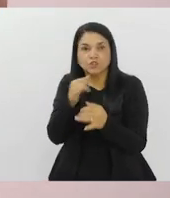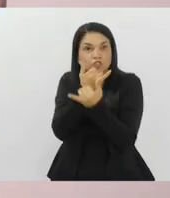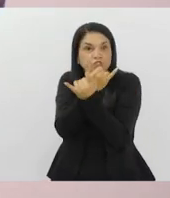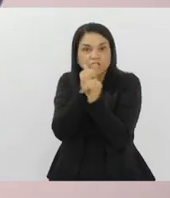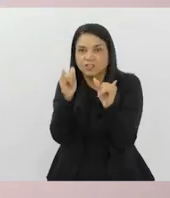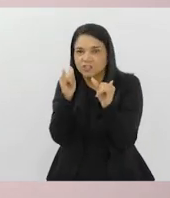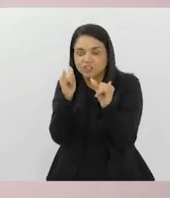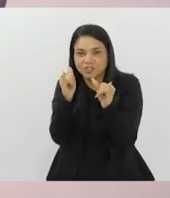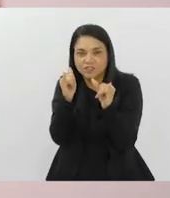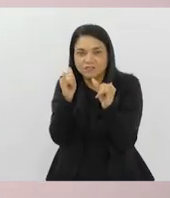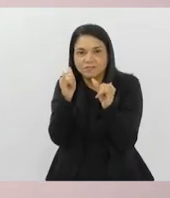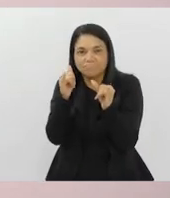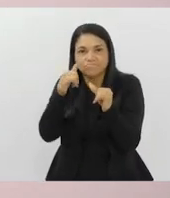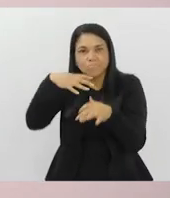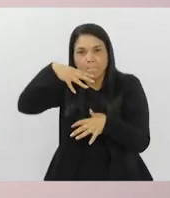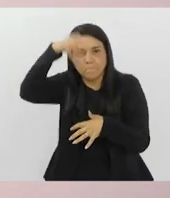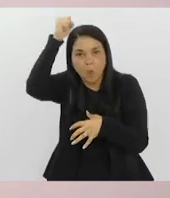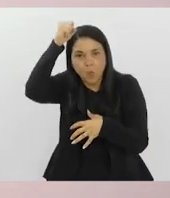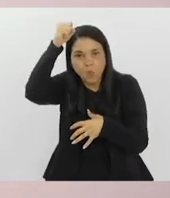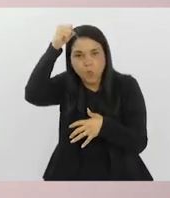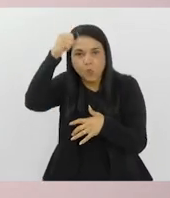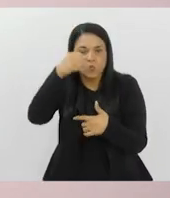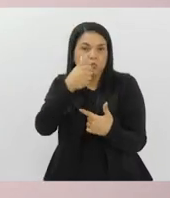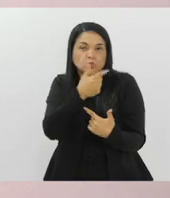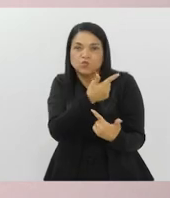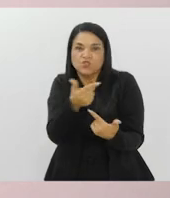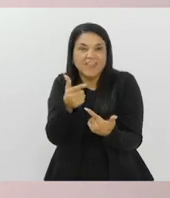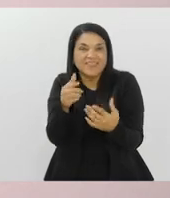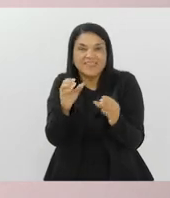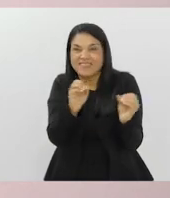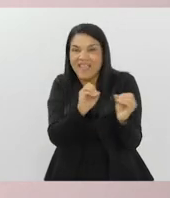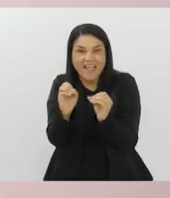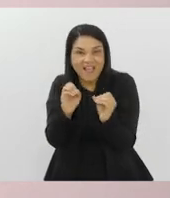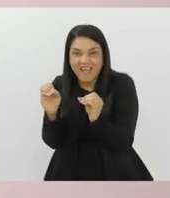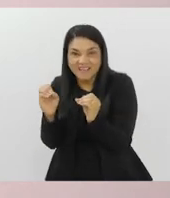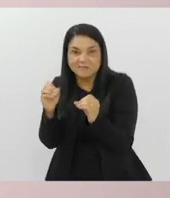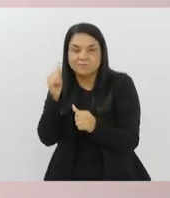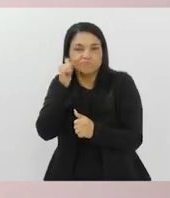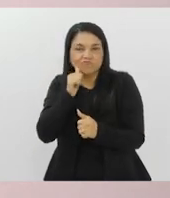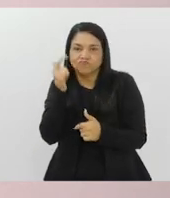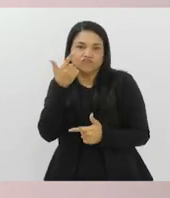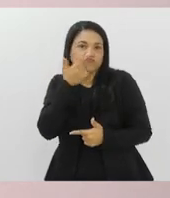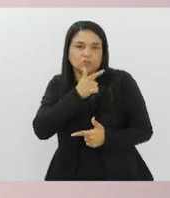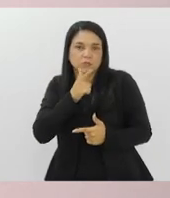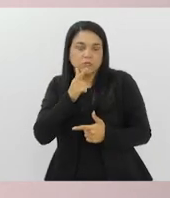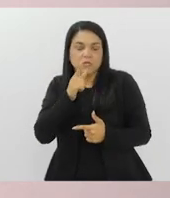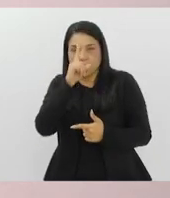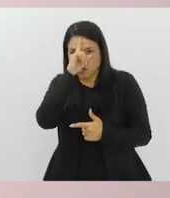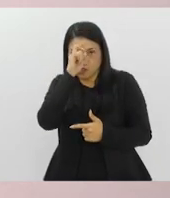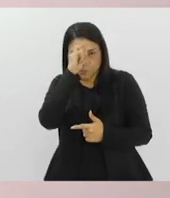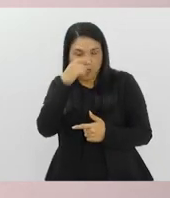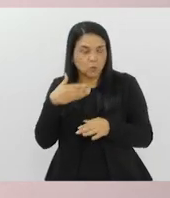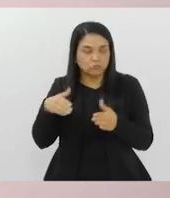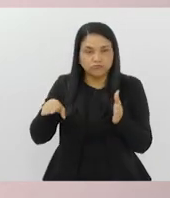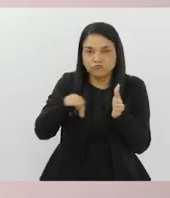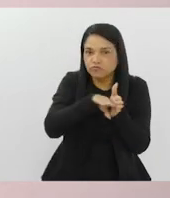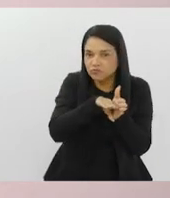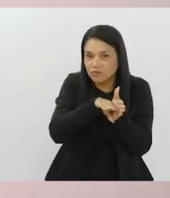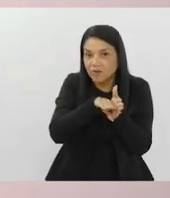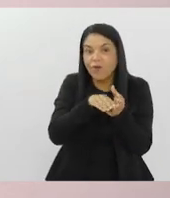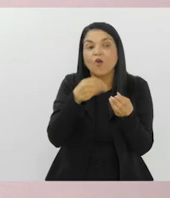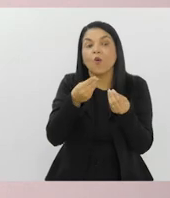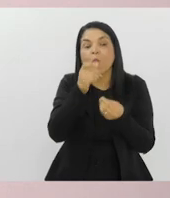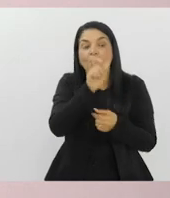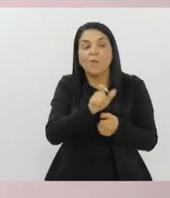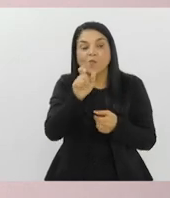elétrica, eles estavam totalmente devastados, as mulheres não conseguiam chegar no hospital para doar. Como que a gente vai fazer isso?